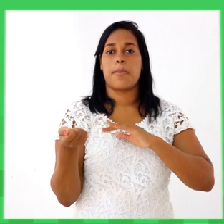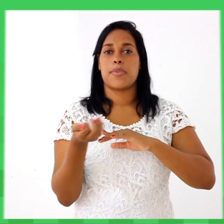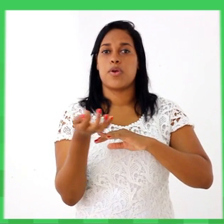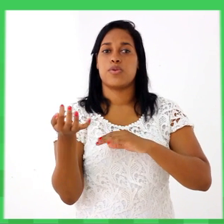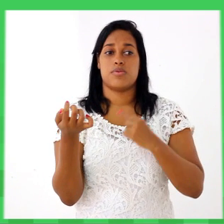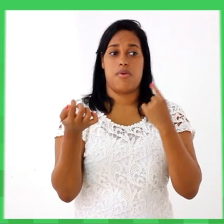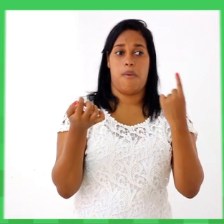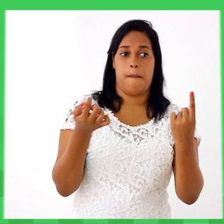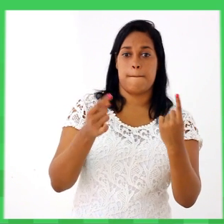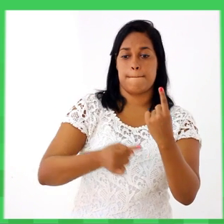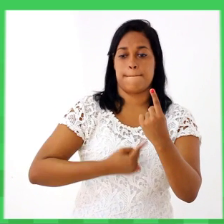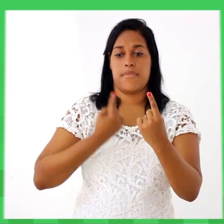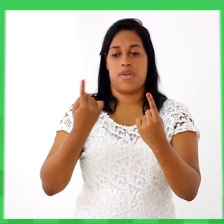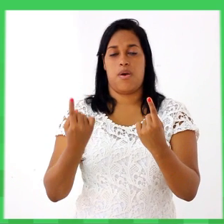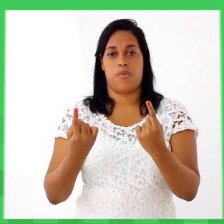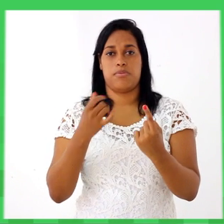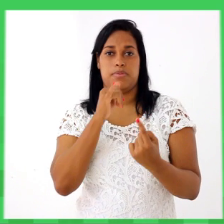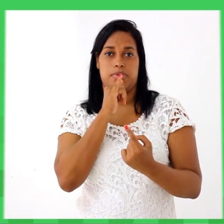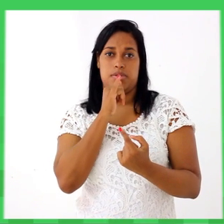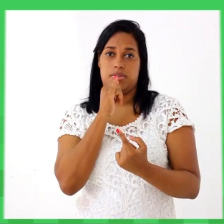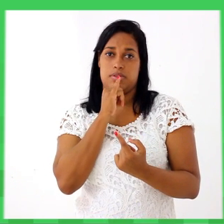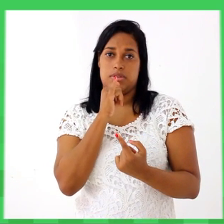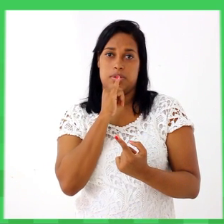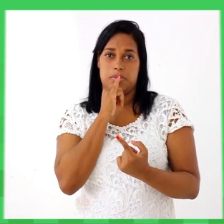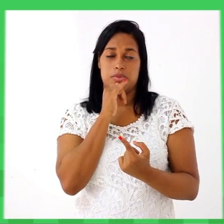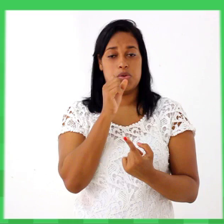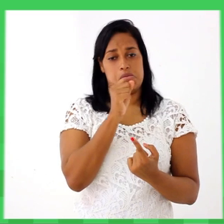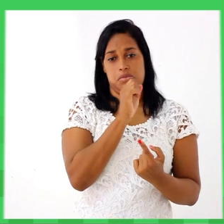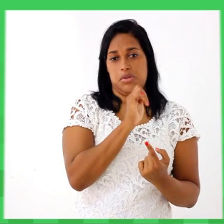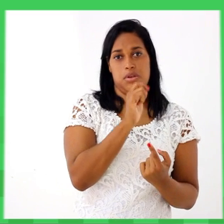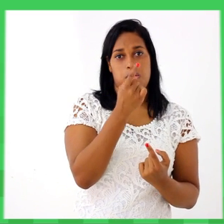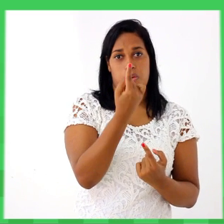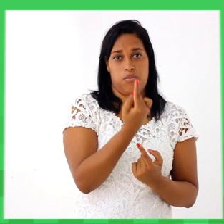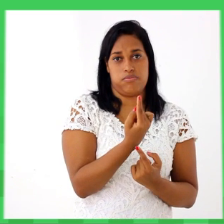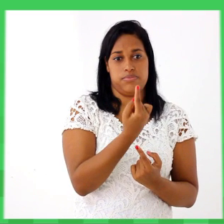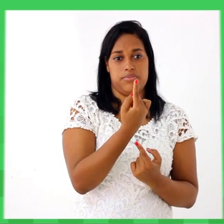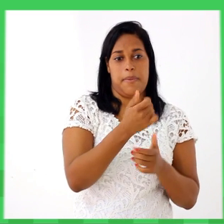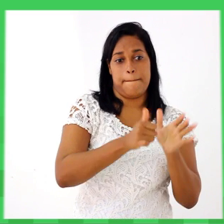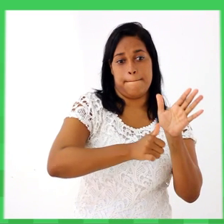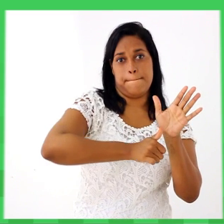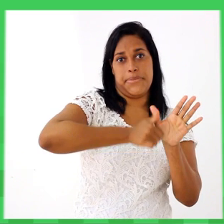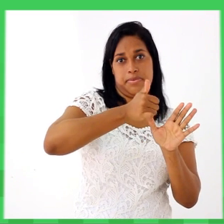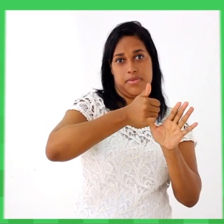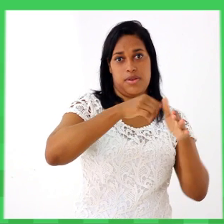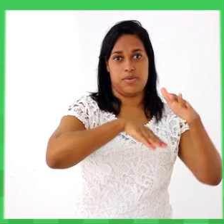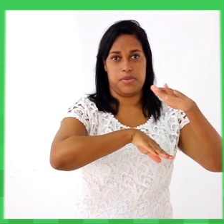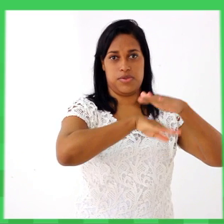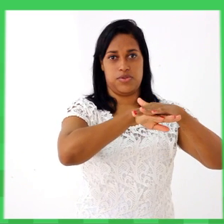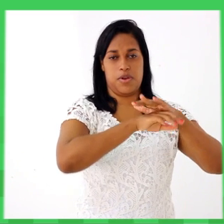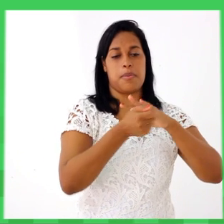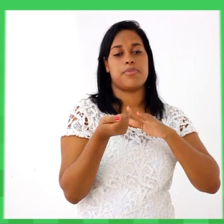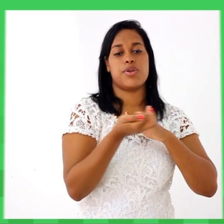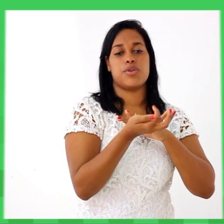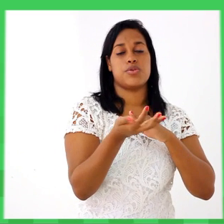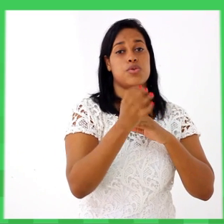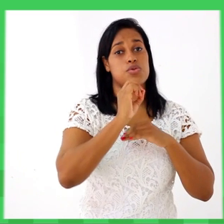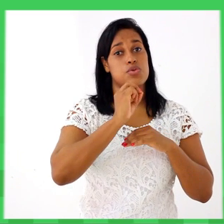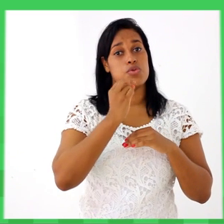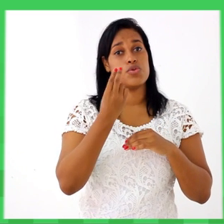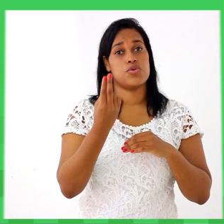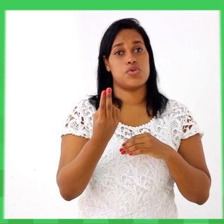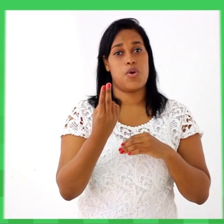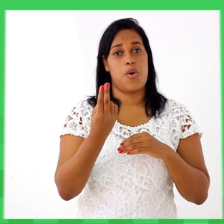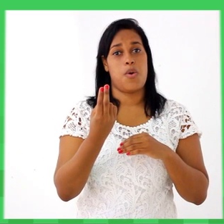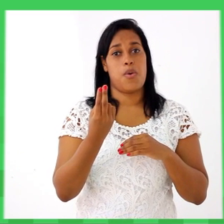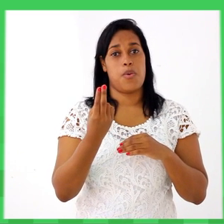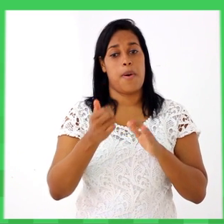1, aí tanto faz. Você pode mandar a chave primária de estoque para produtos ou a